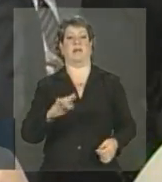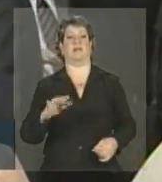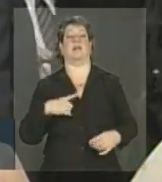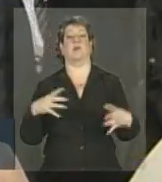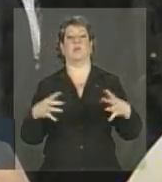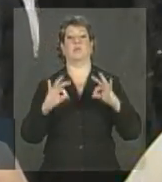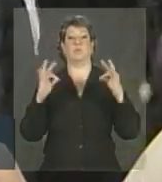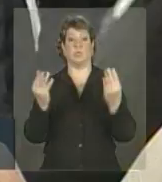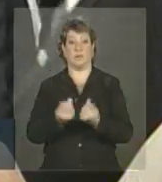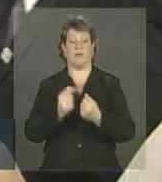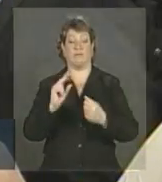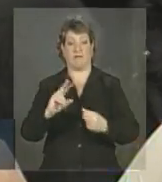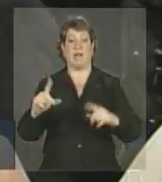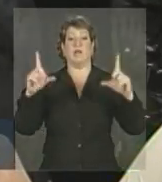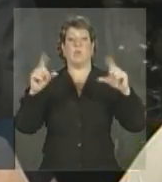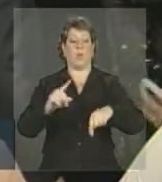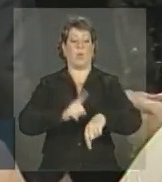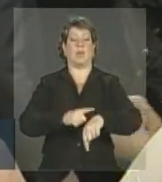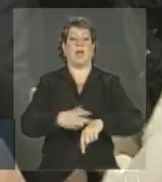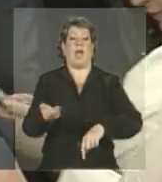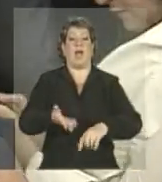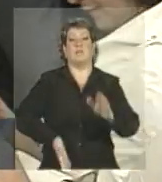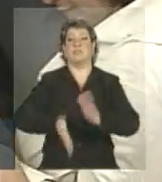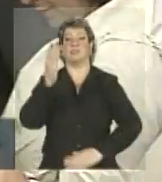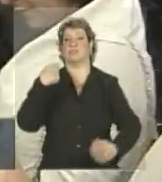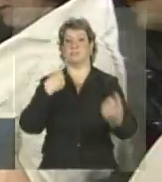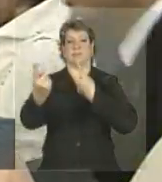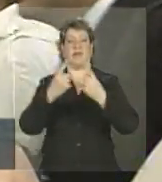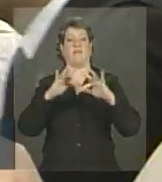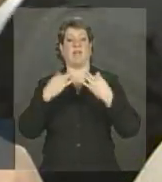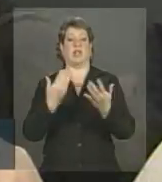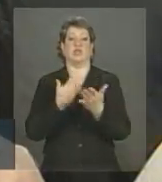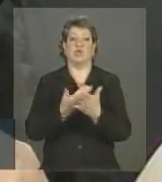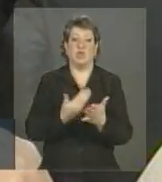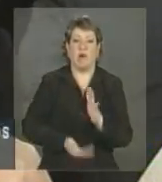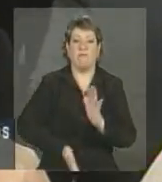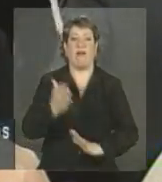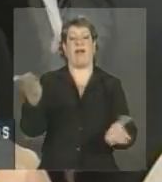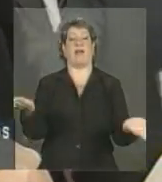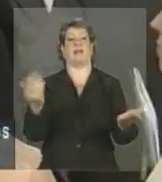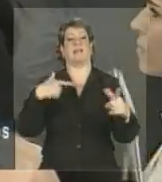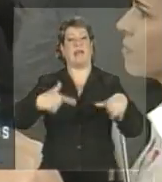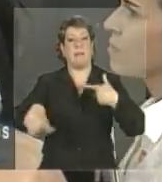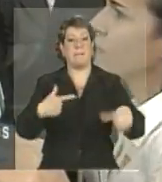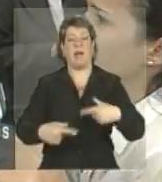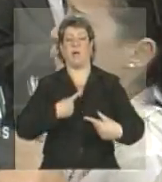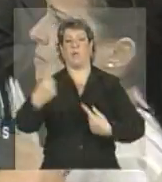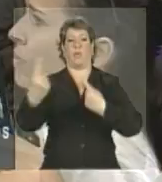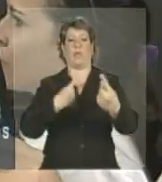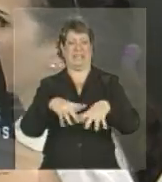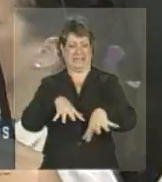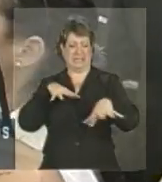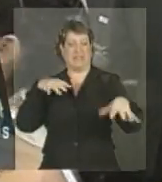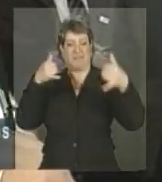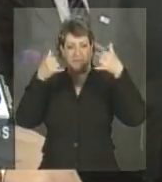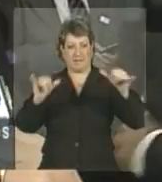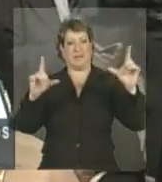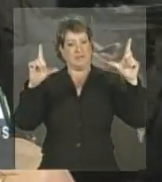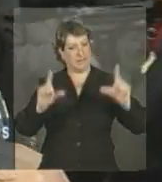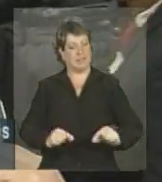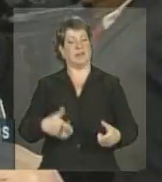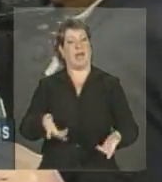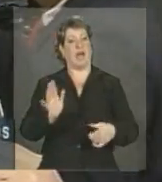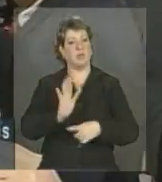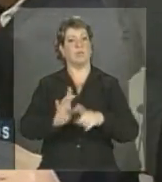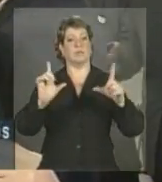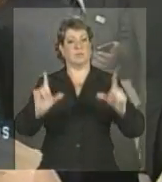vão reduzir o tempo de deslocamento das famílias para a escola, para o trabalho e melhorar a qualidade de vida urbana